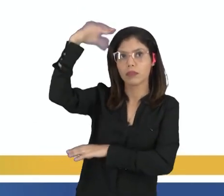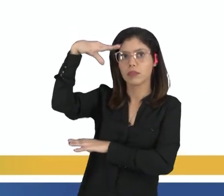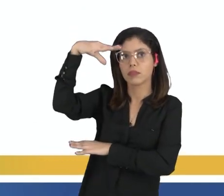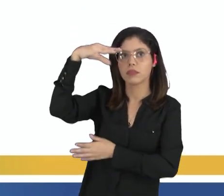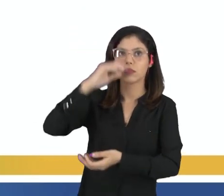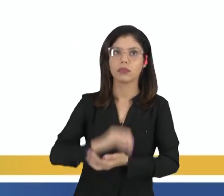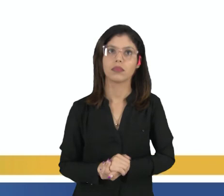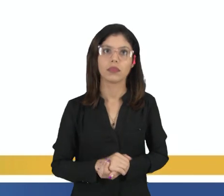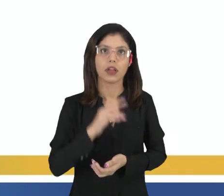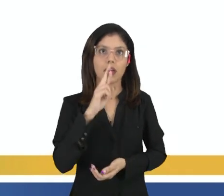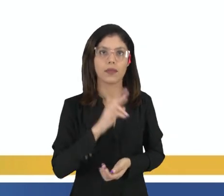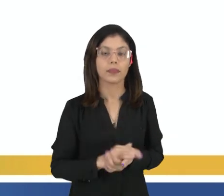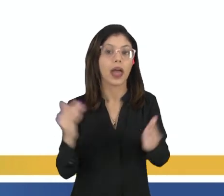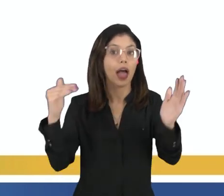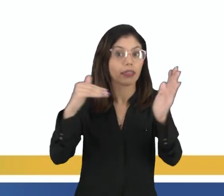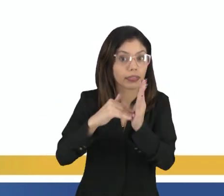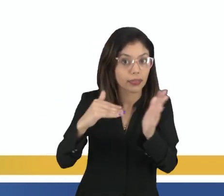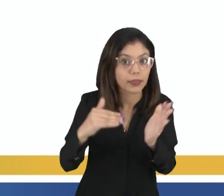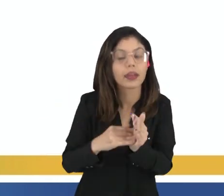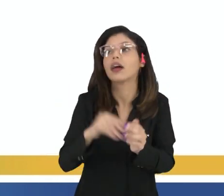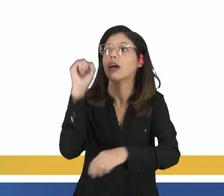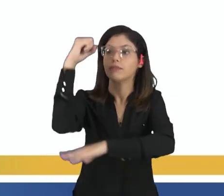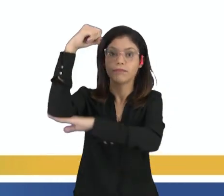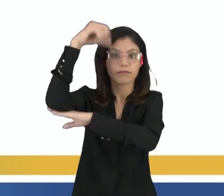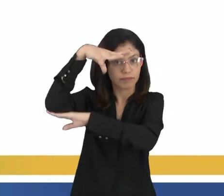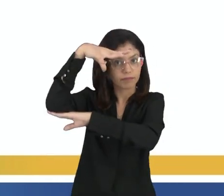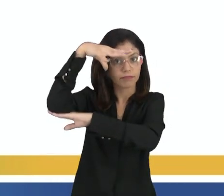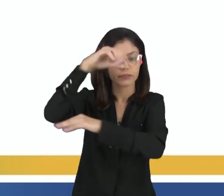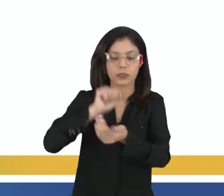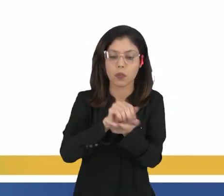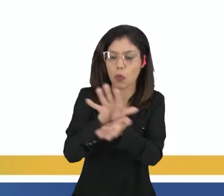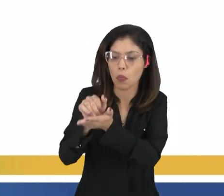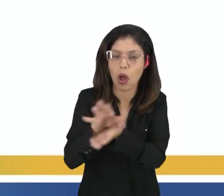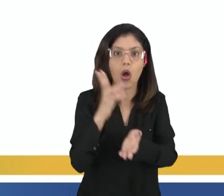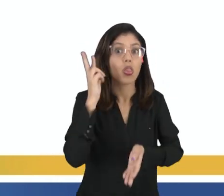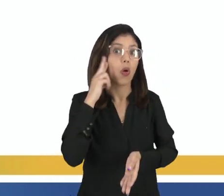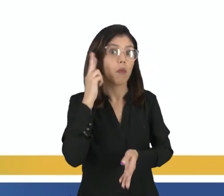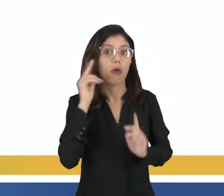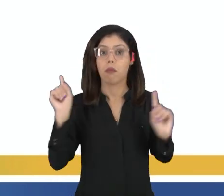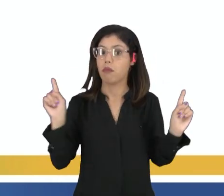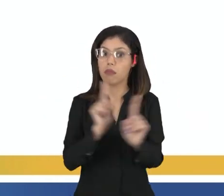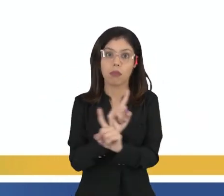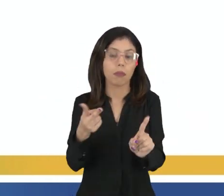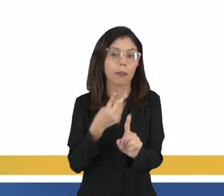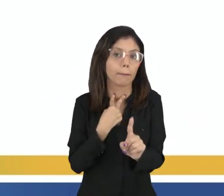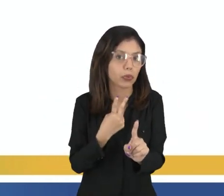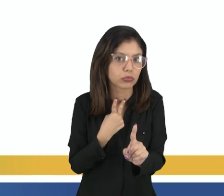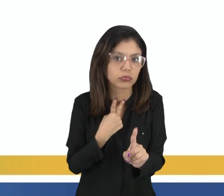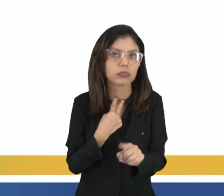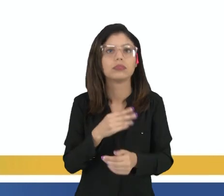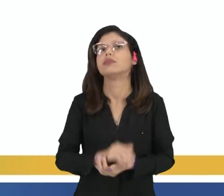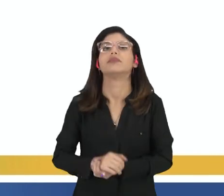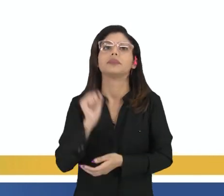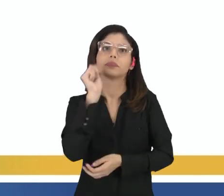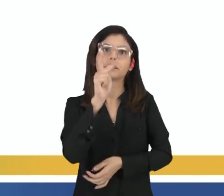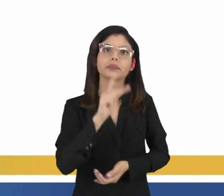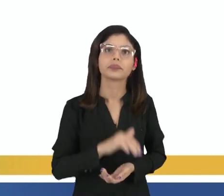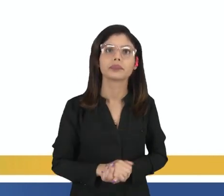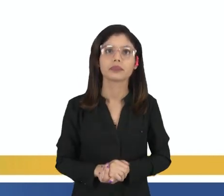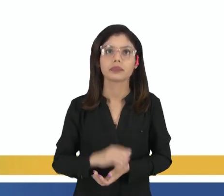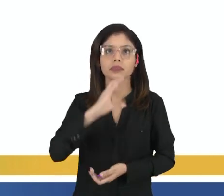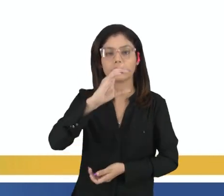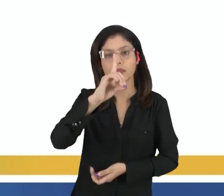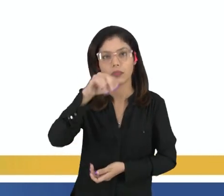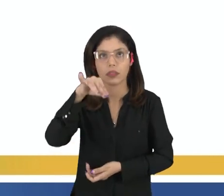lâmpadas fluorescentes. Por exemplo, até as lâmpadas, muitas vezes a gente descarta no lixo comum. E isso não é correto, ok?